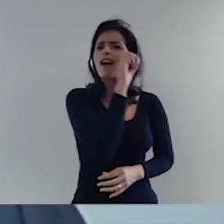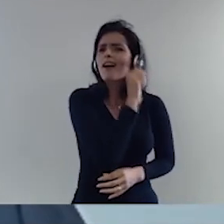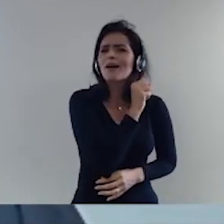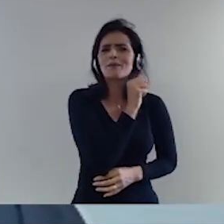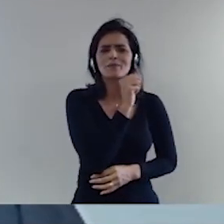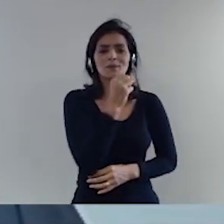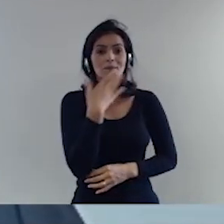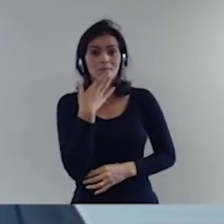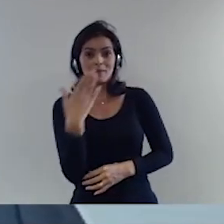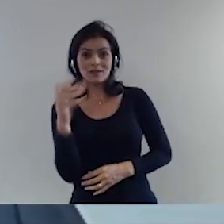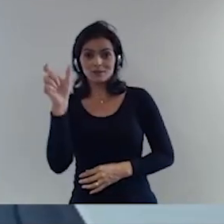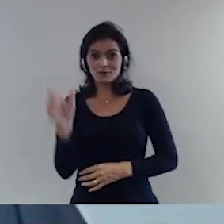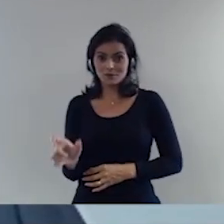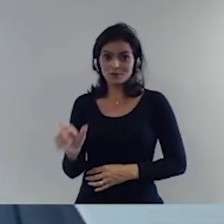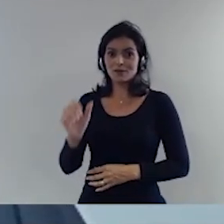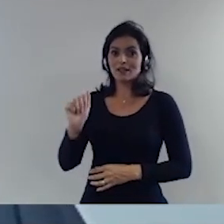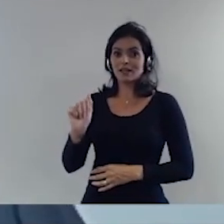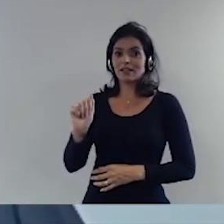considerações e peço que a nossa